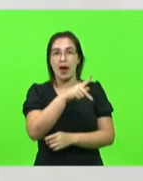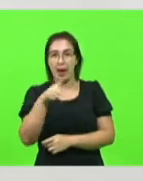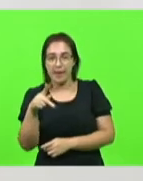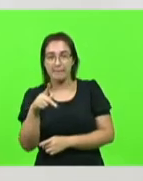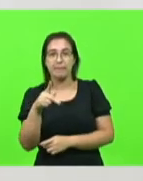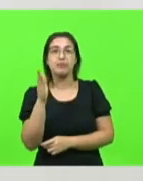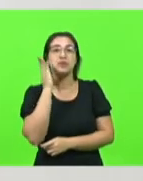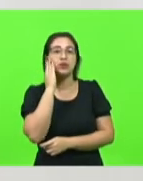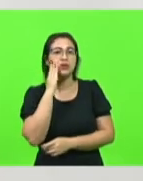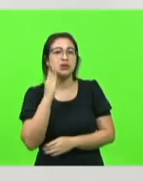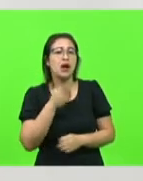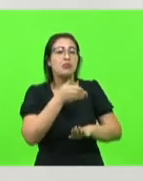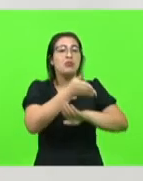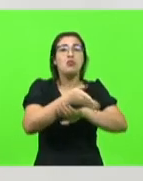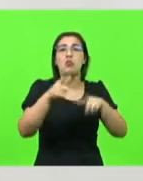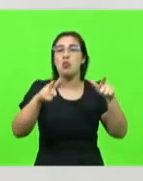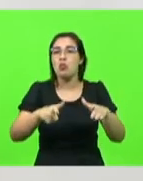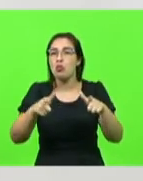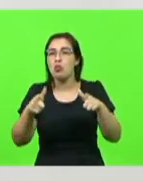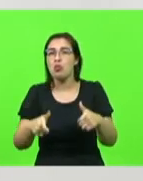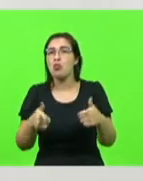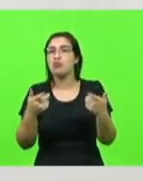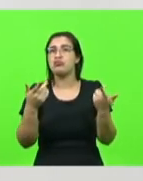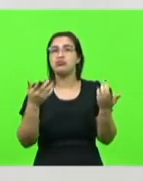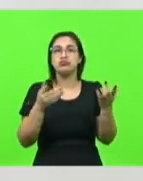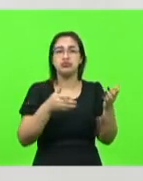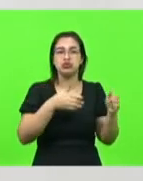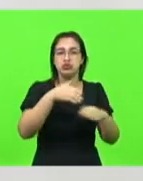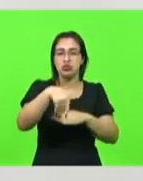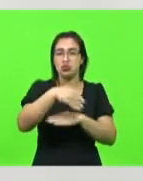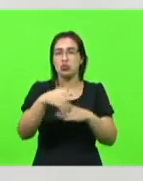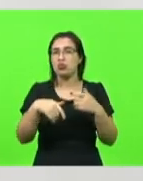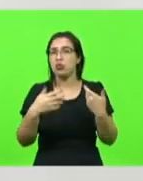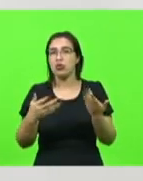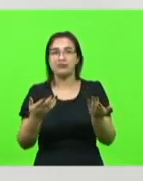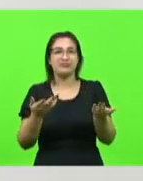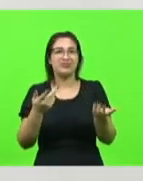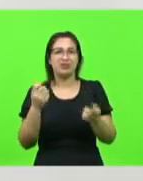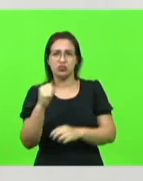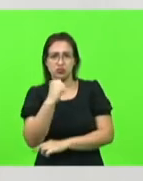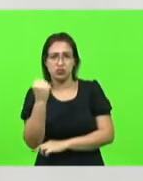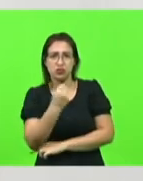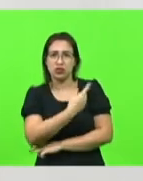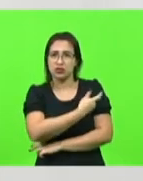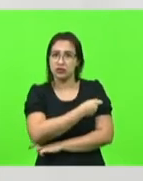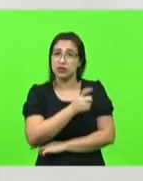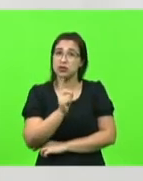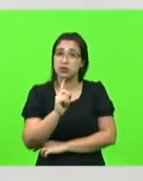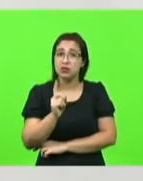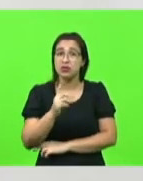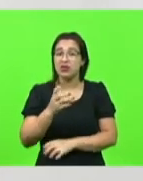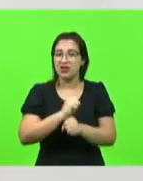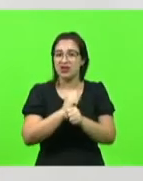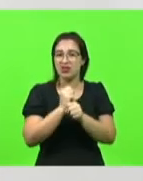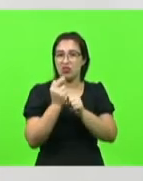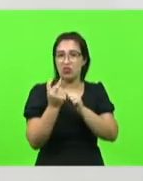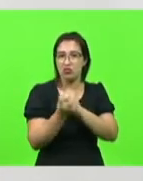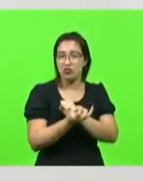fazer, aonde tu frequenta. Então, se não trata do sucesso da vacina, não trata-se de Covid, estão te